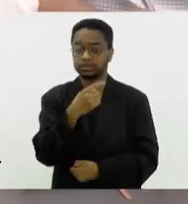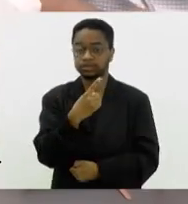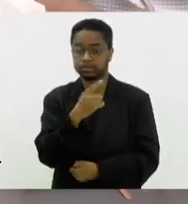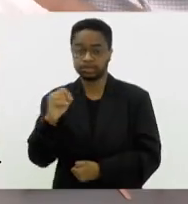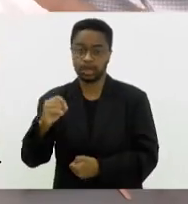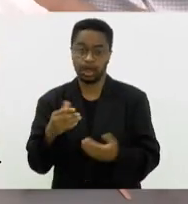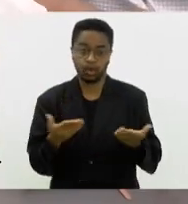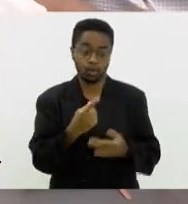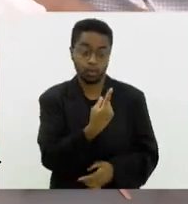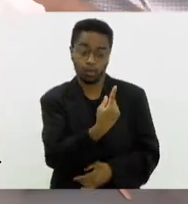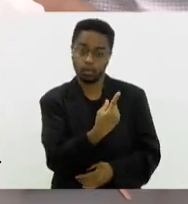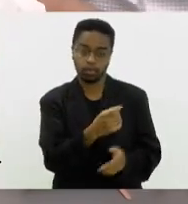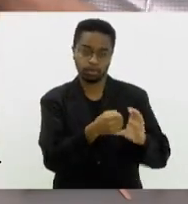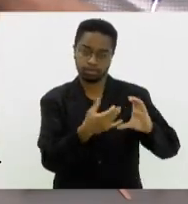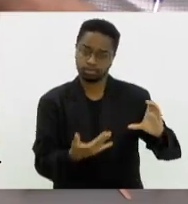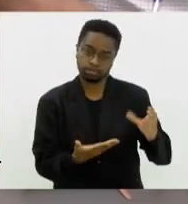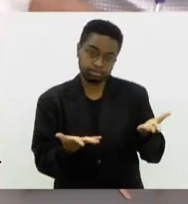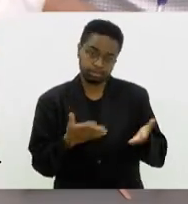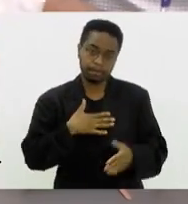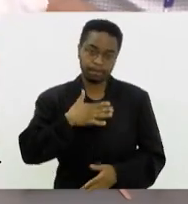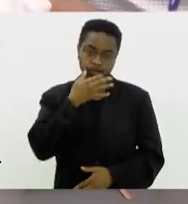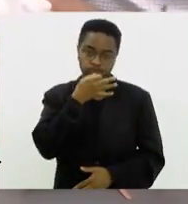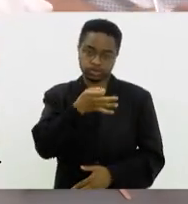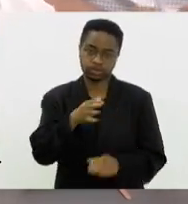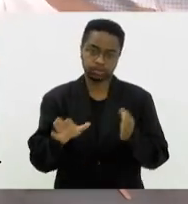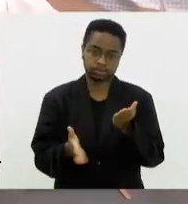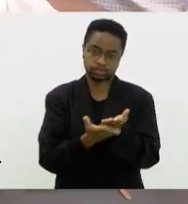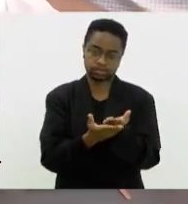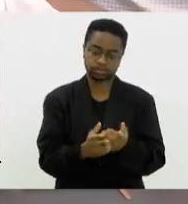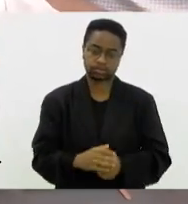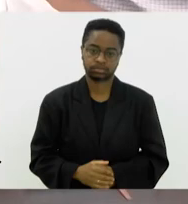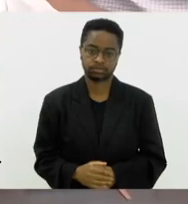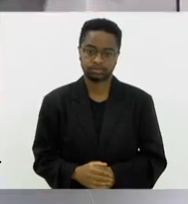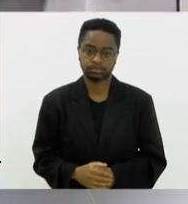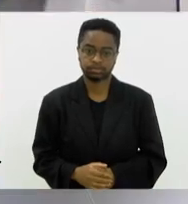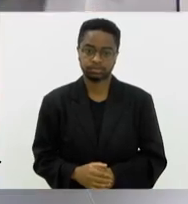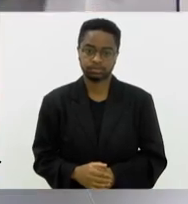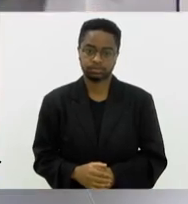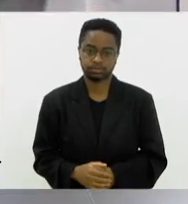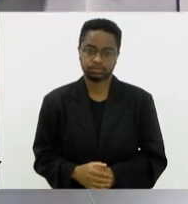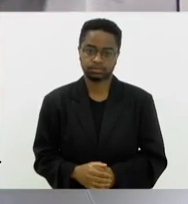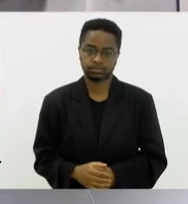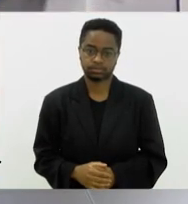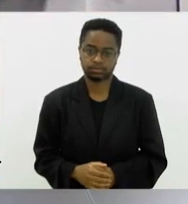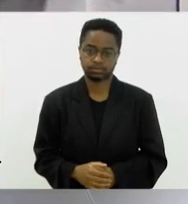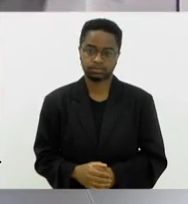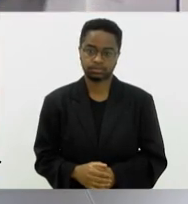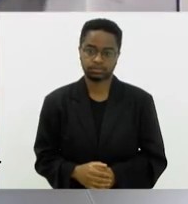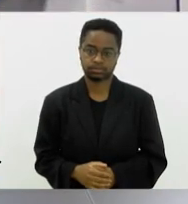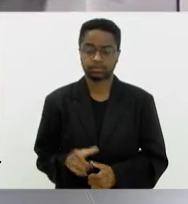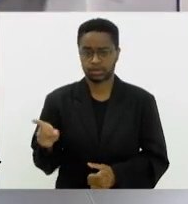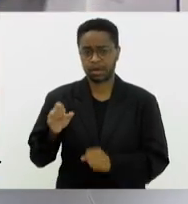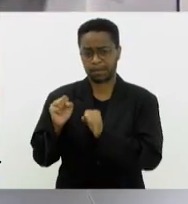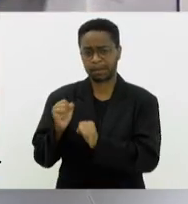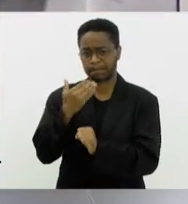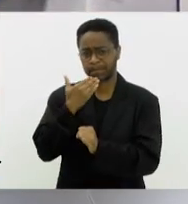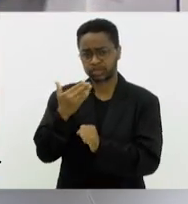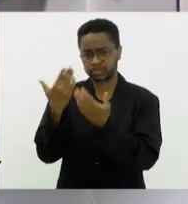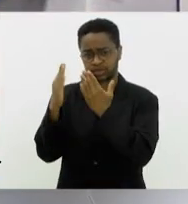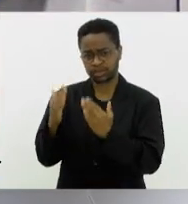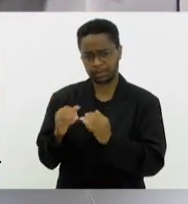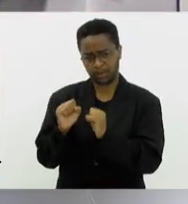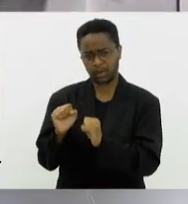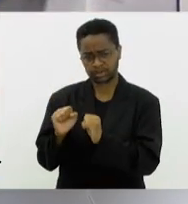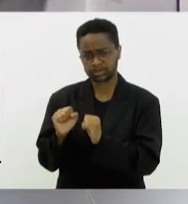aspecto. Essa é a minha sugestão. Vossa Excelência pode pedir vista